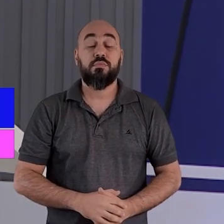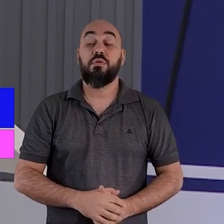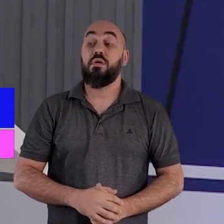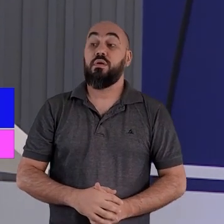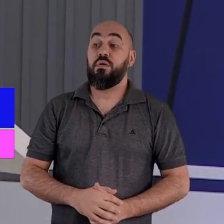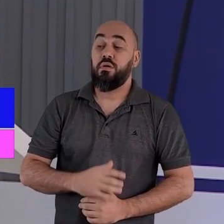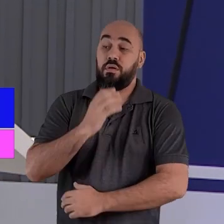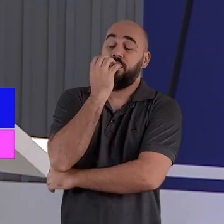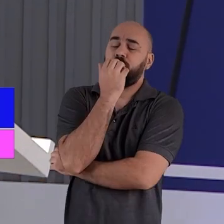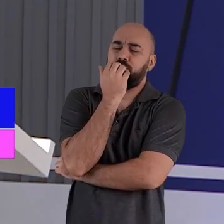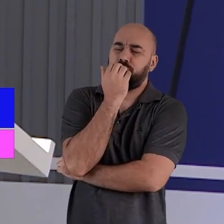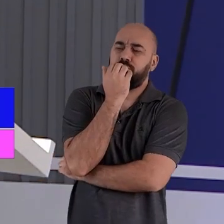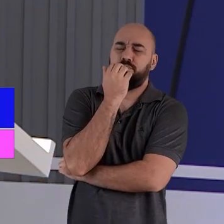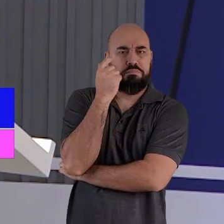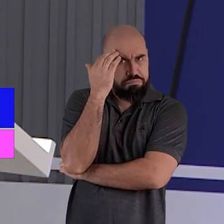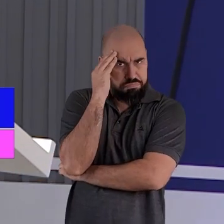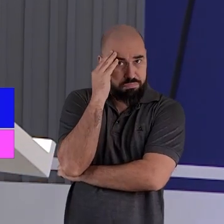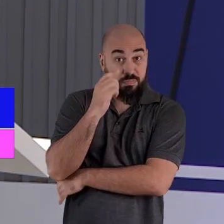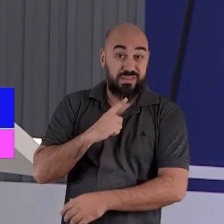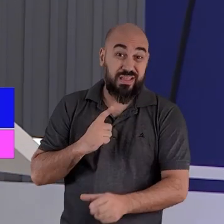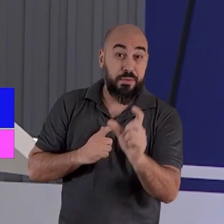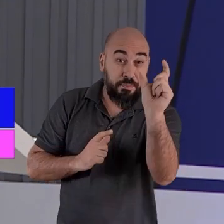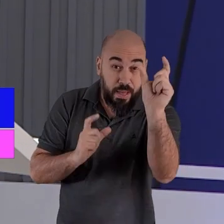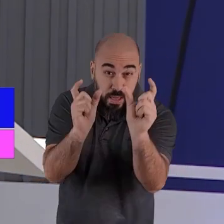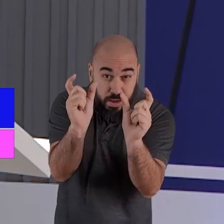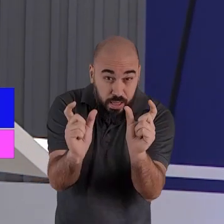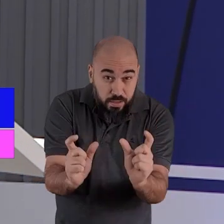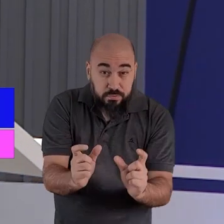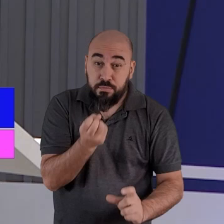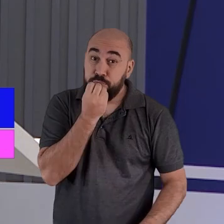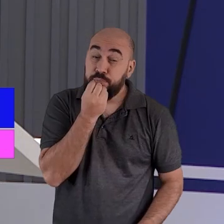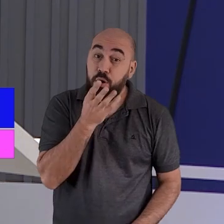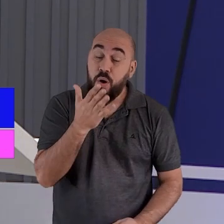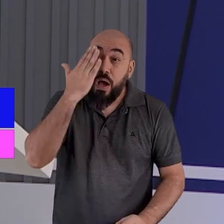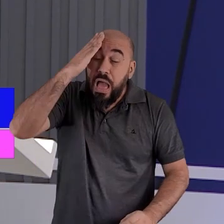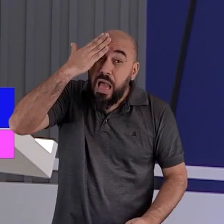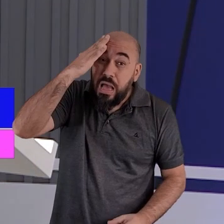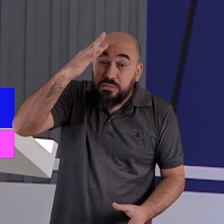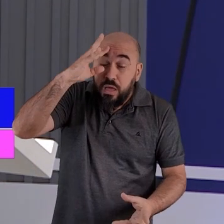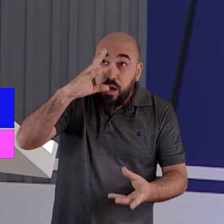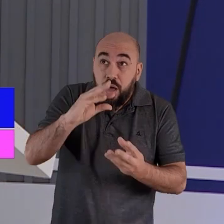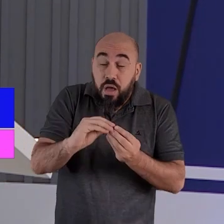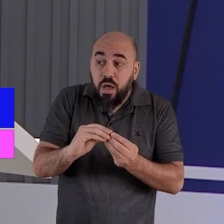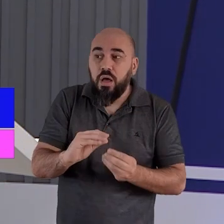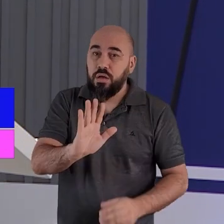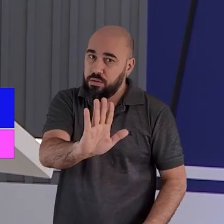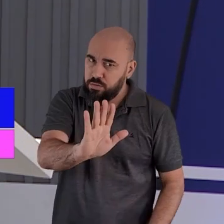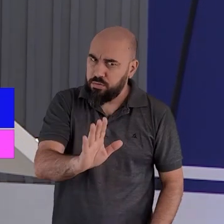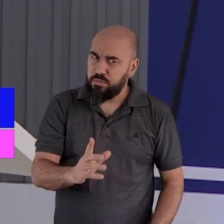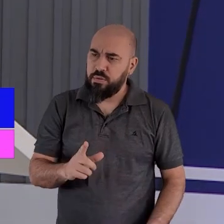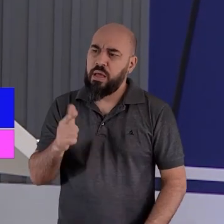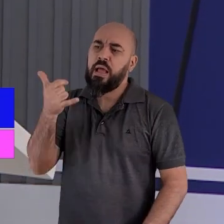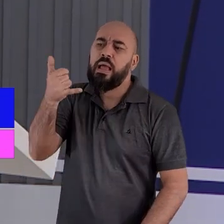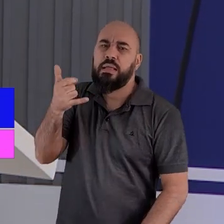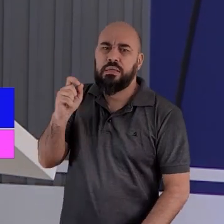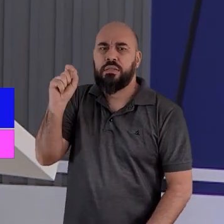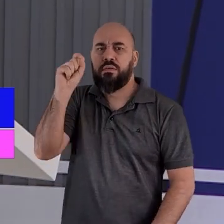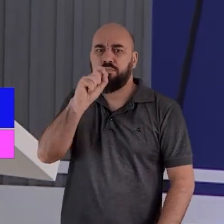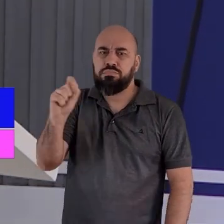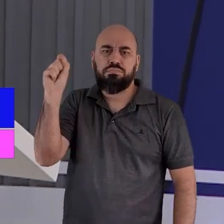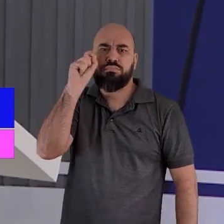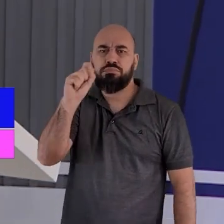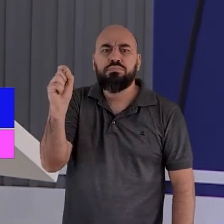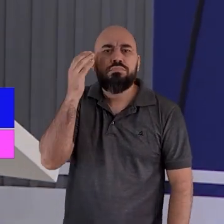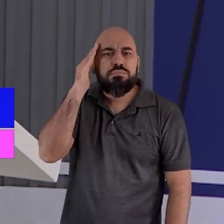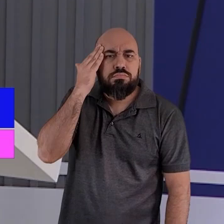considerar. Deixa eu pegar aqui a minha canetinha, para nós sublinharmos algumas coisas